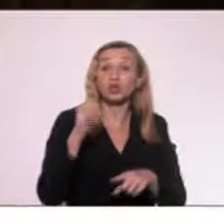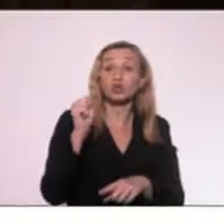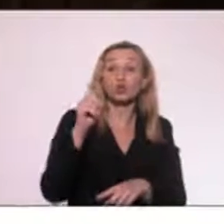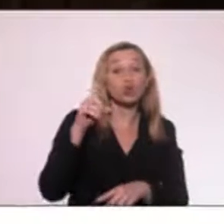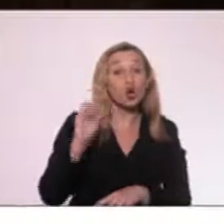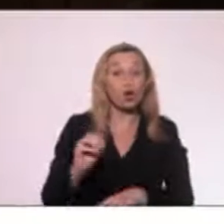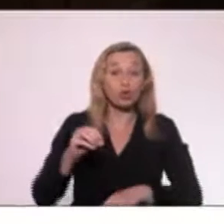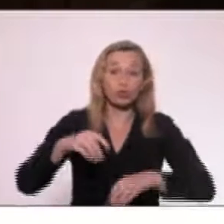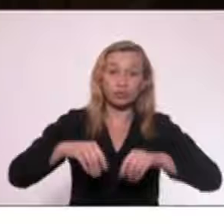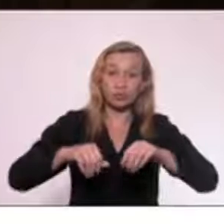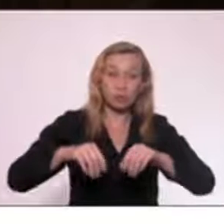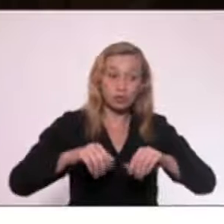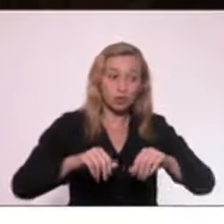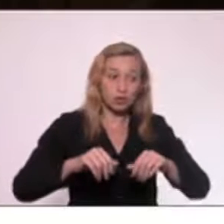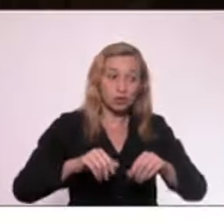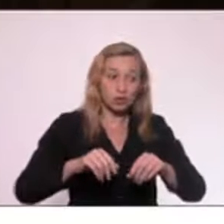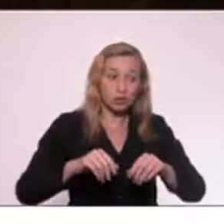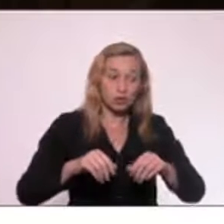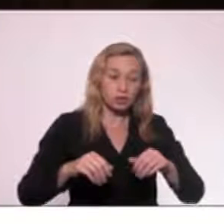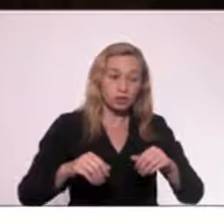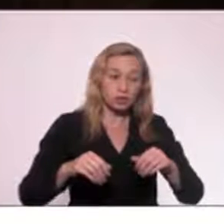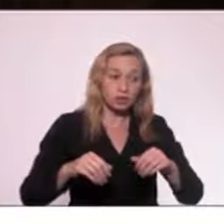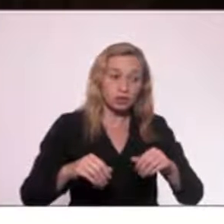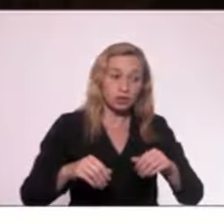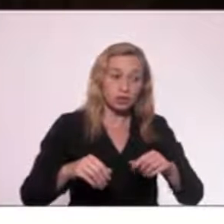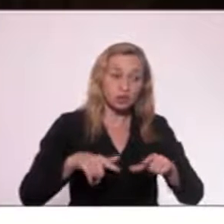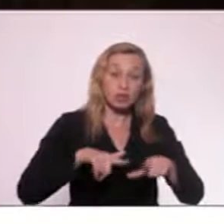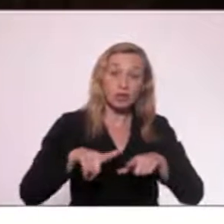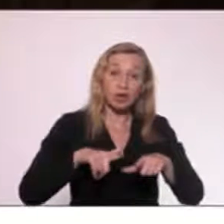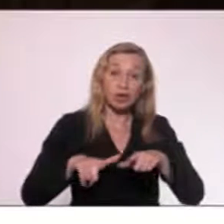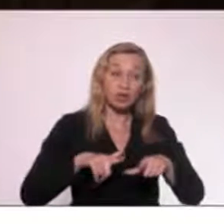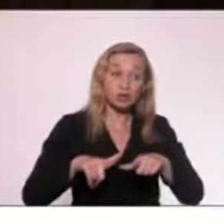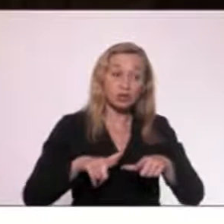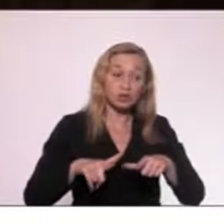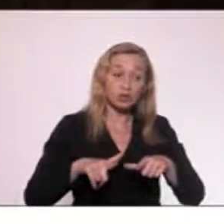está trabalhando sobre